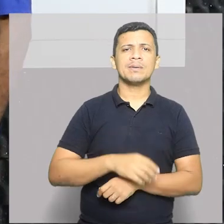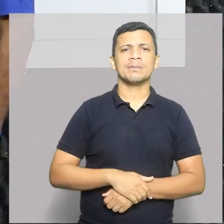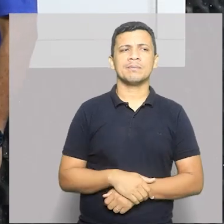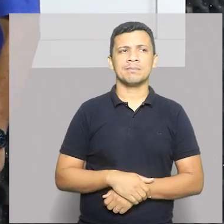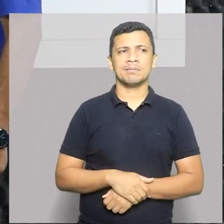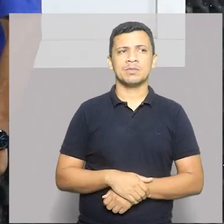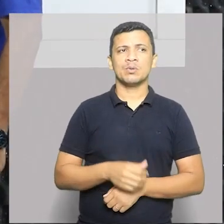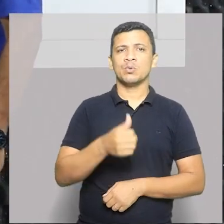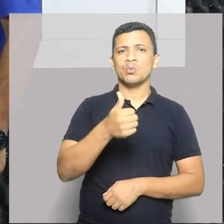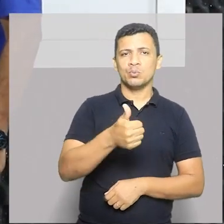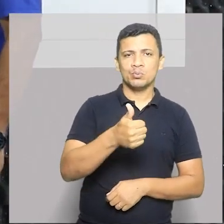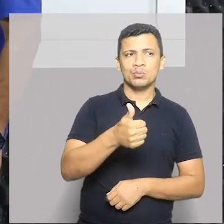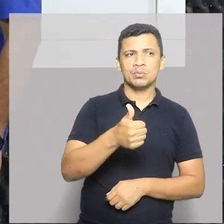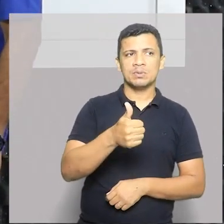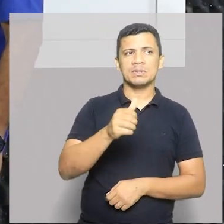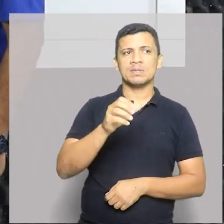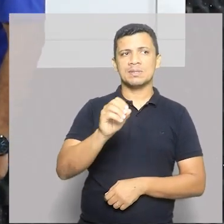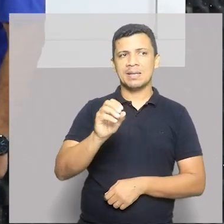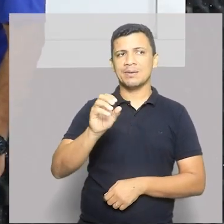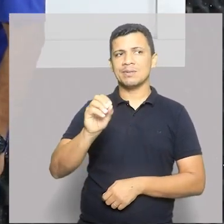São mais 3 zeros.